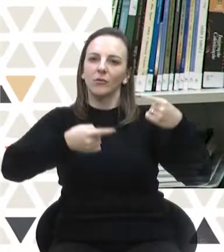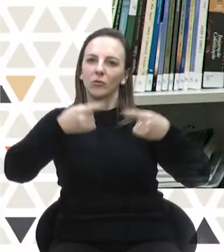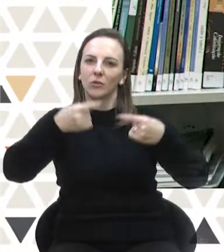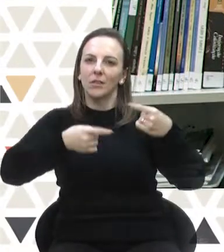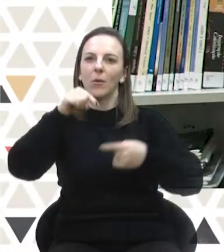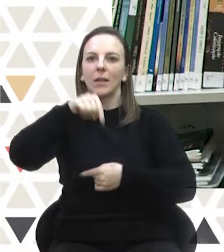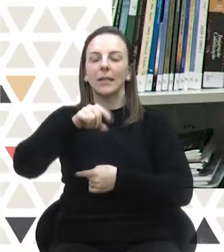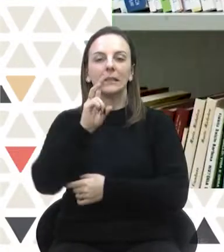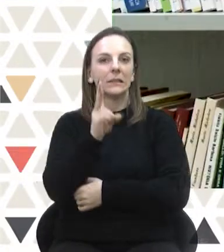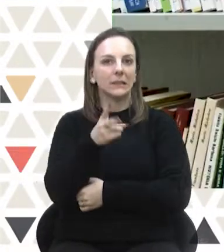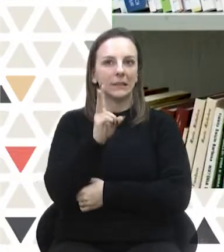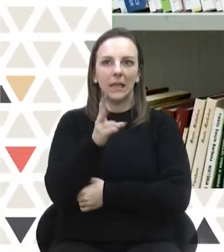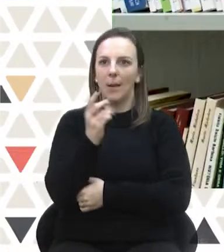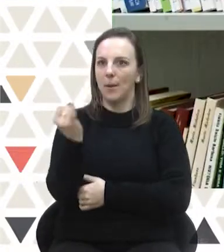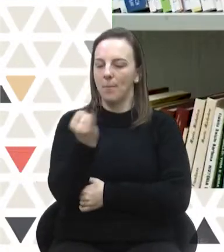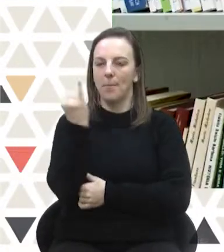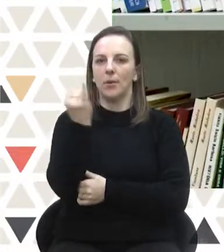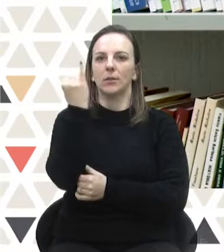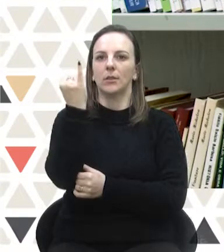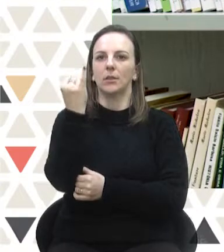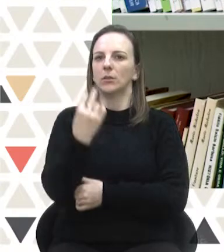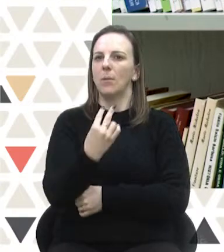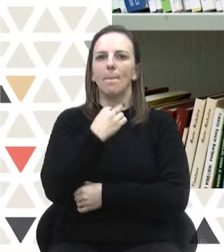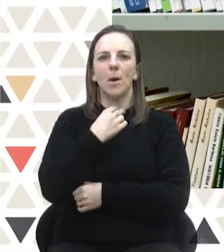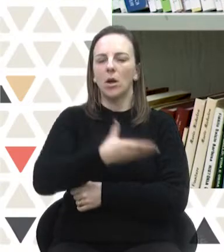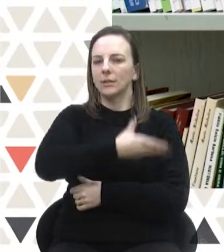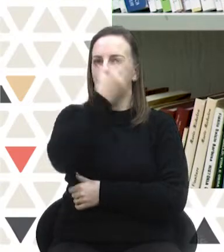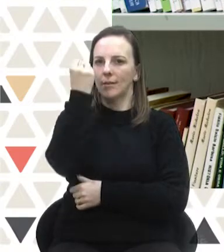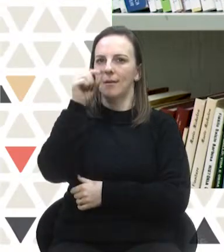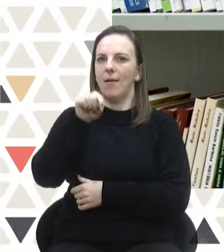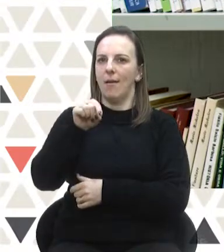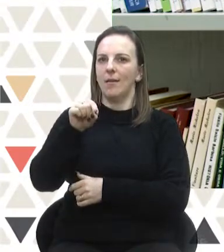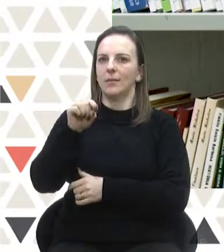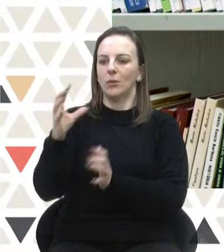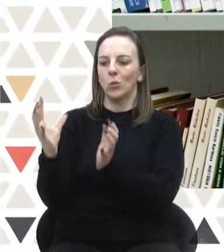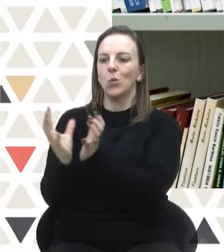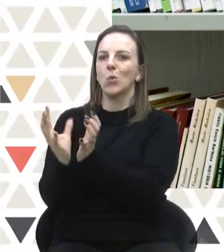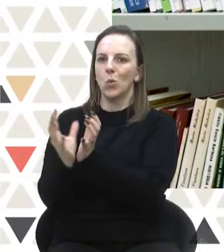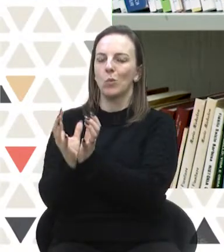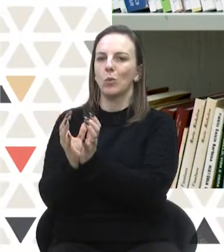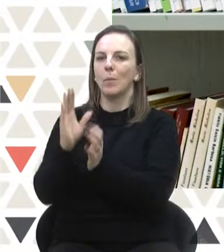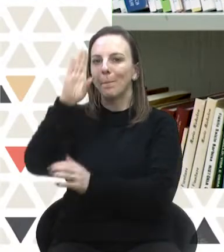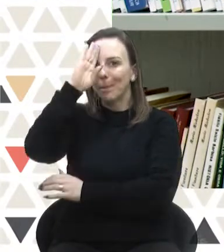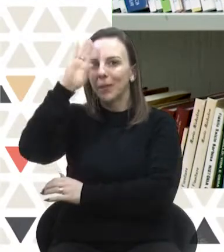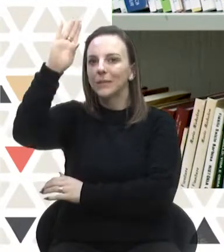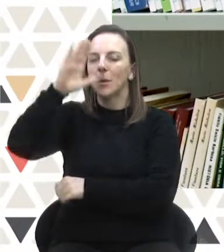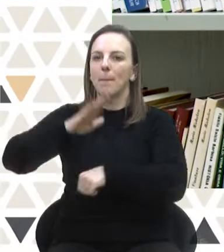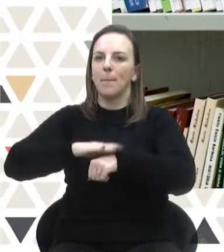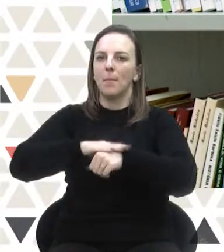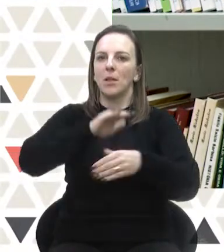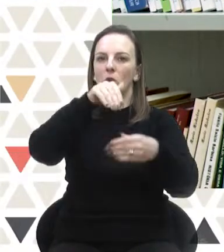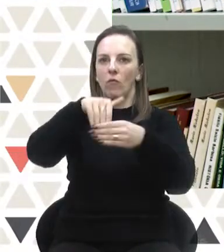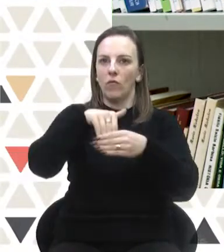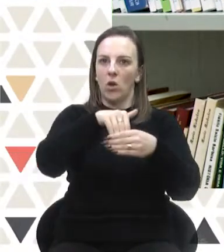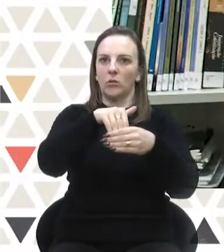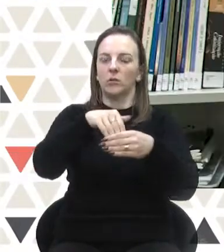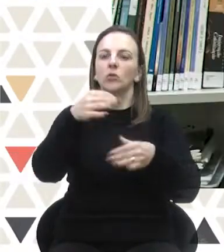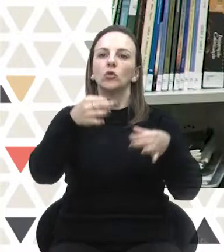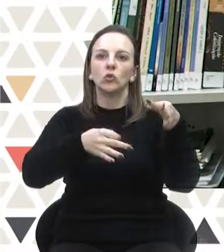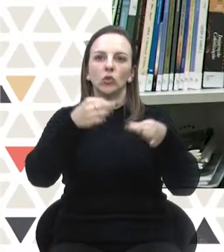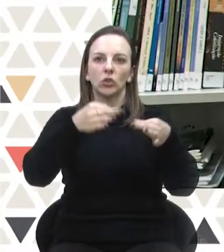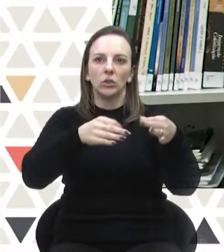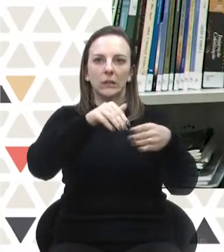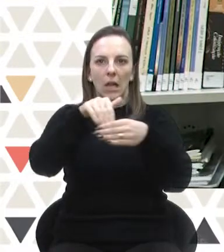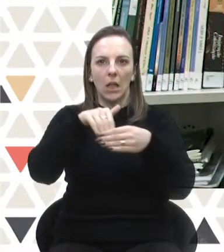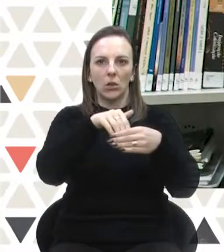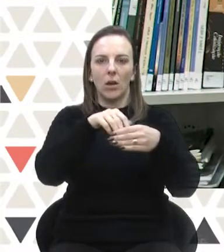para a discussão, e é sempre importante, nós não podemos esquecer desse público, principalmente em períodos eleitorais. A